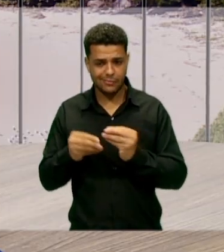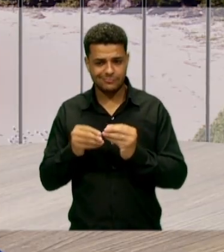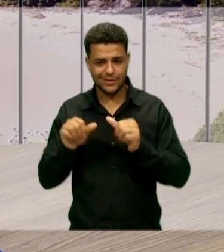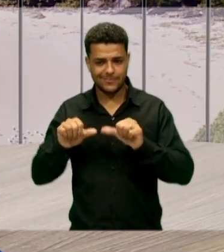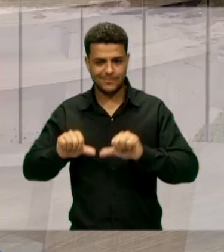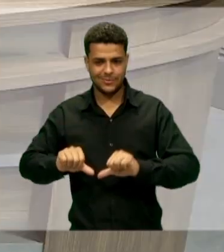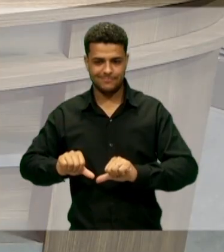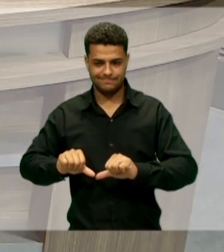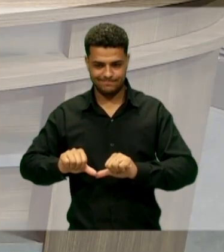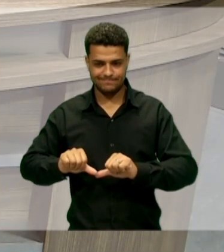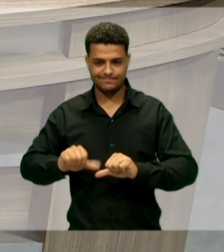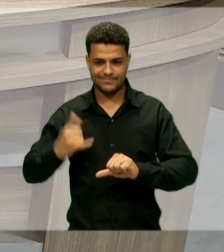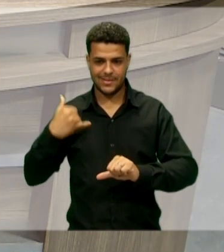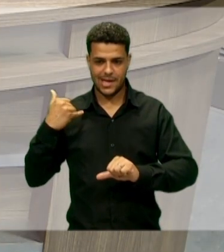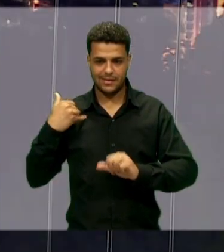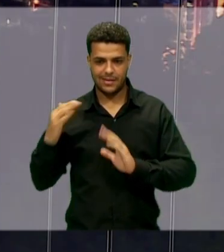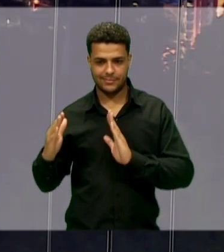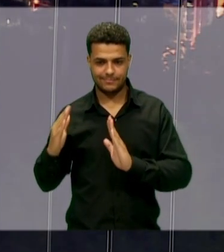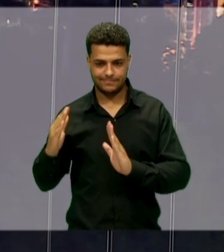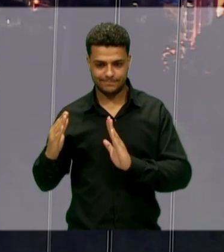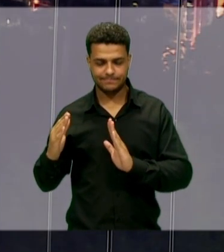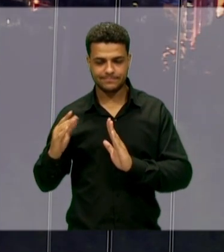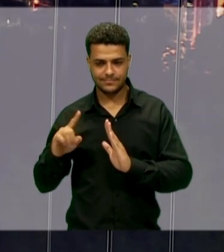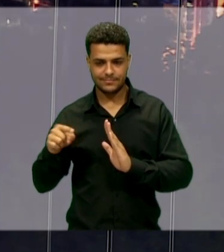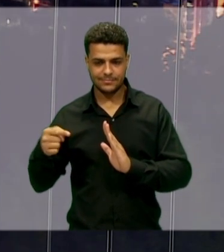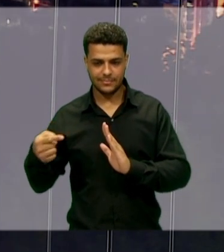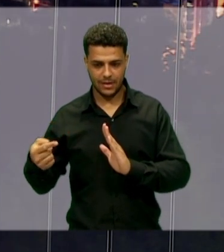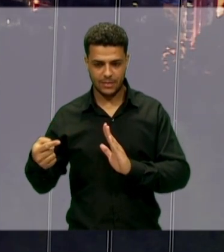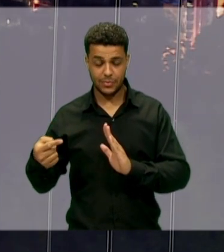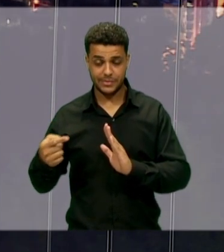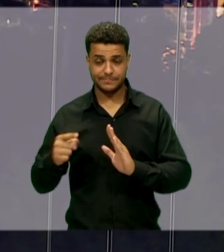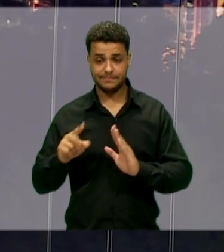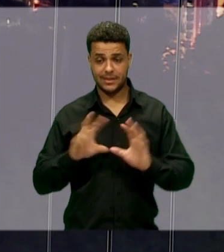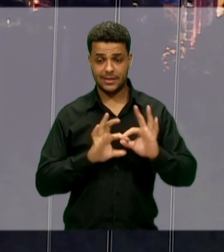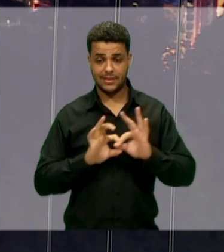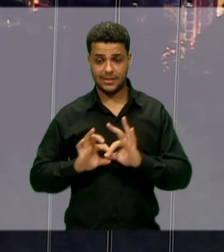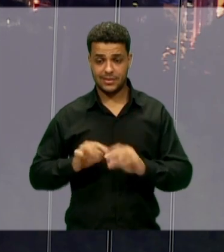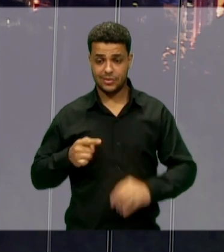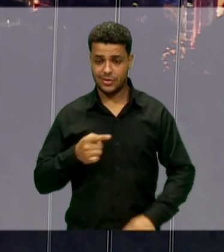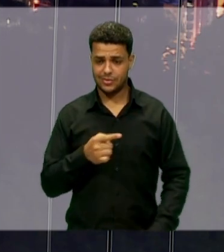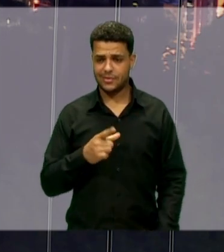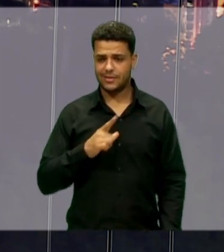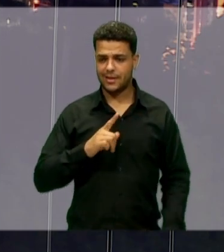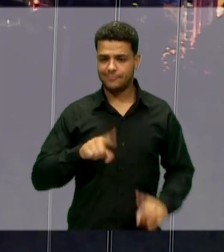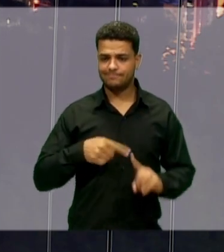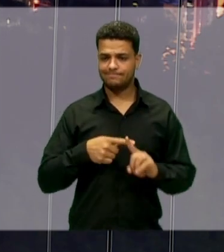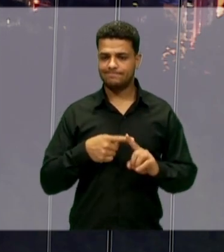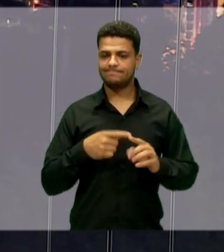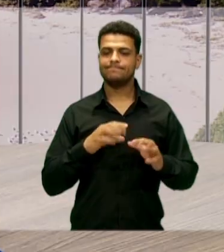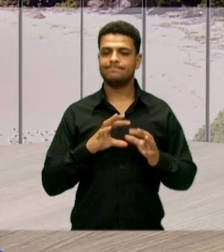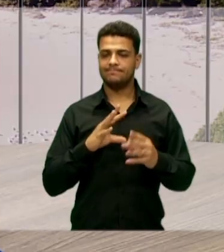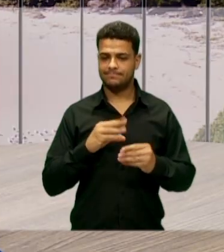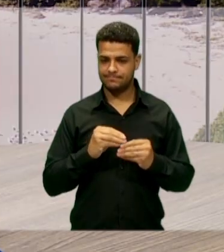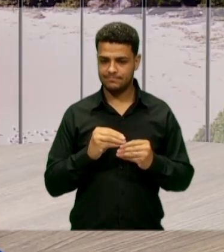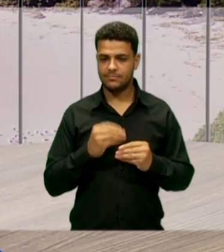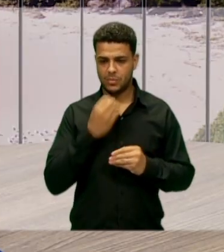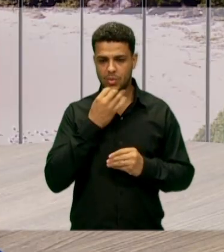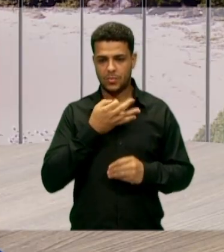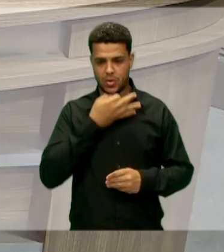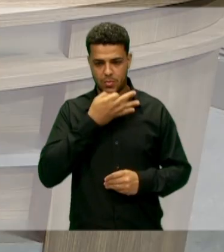mais avançada. Então, nesse sentido, faz todo sentido, né? Reduzir. Sim, na minha opinião,